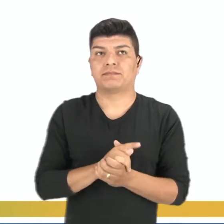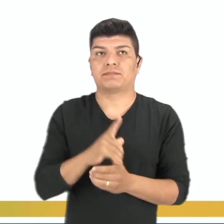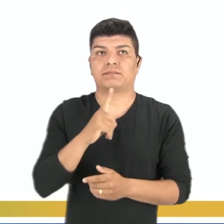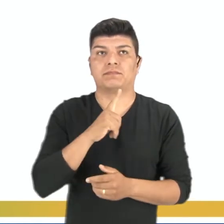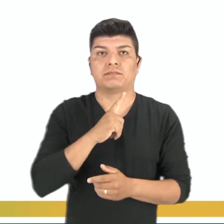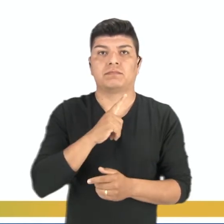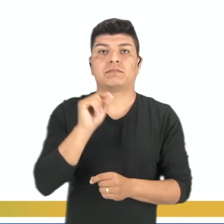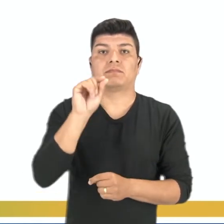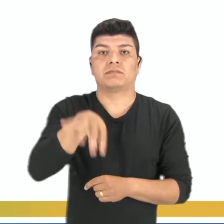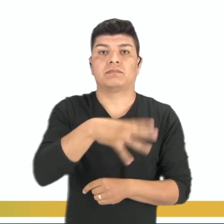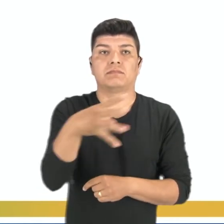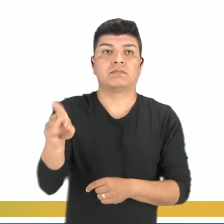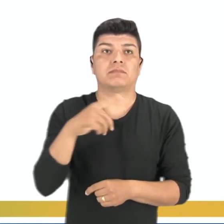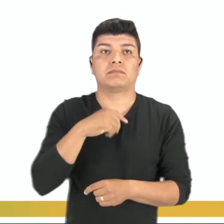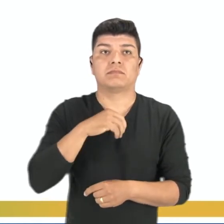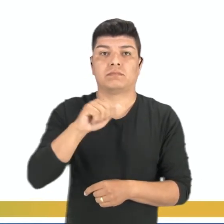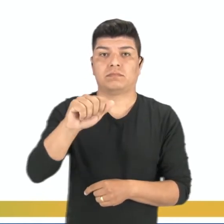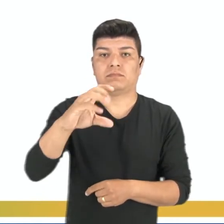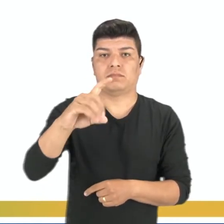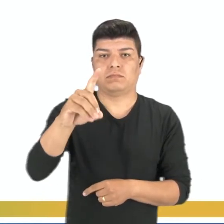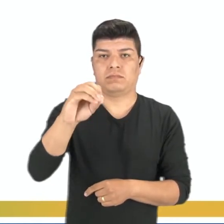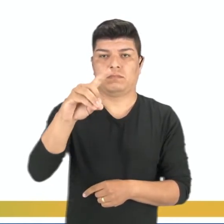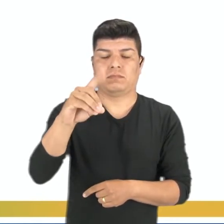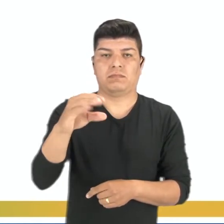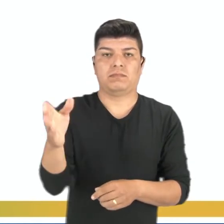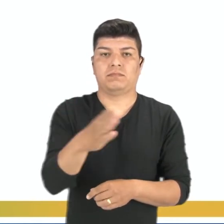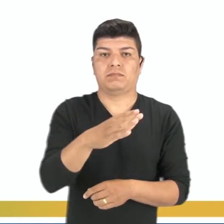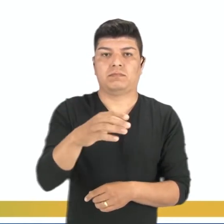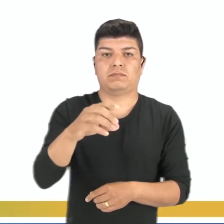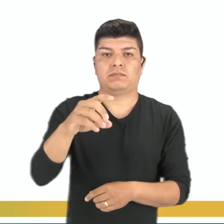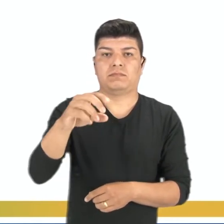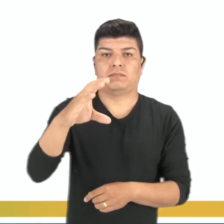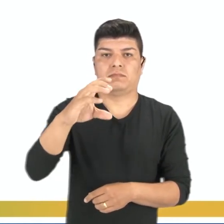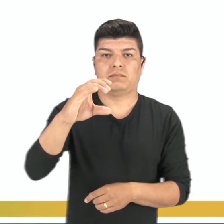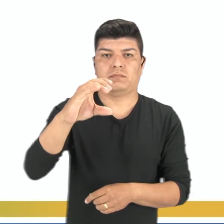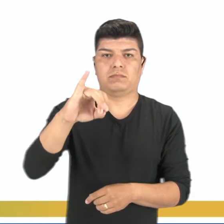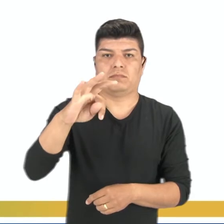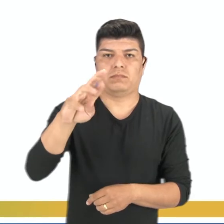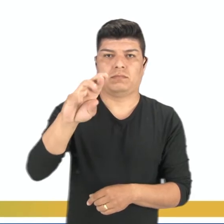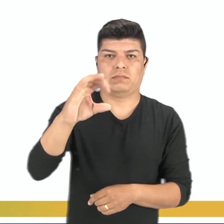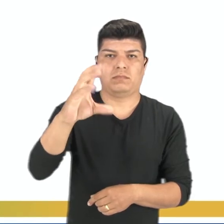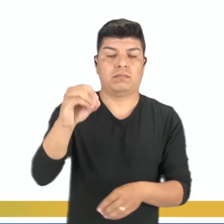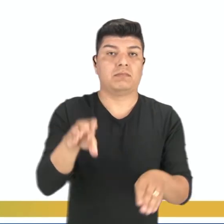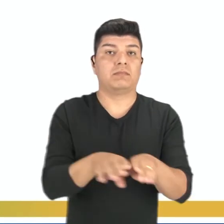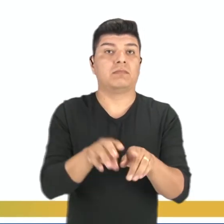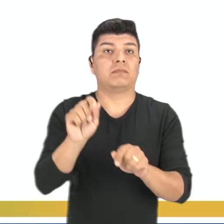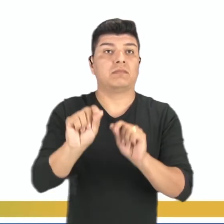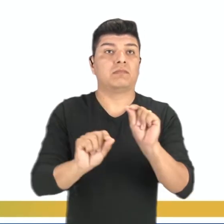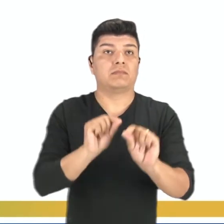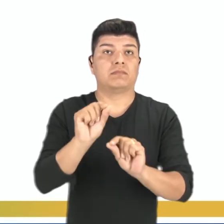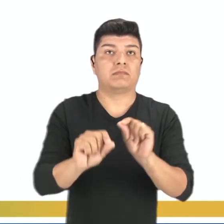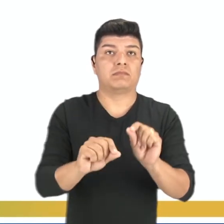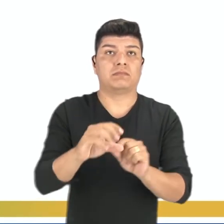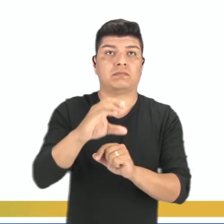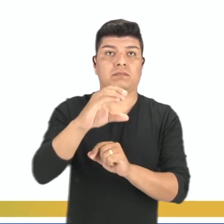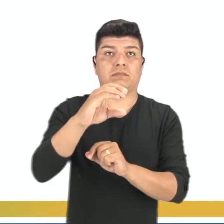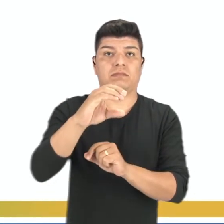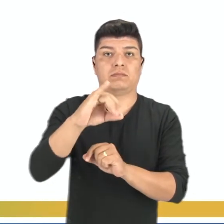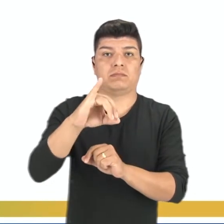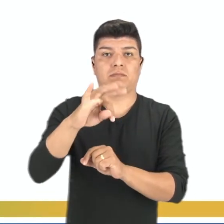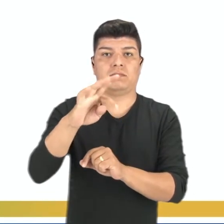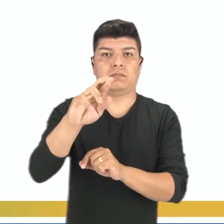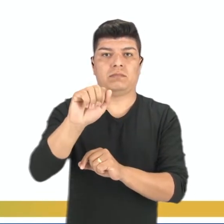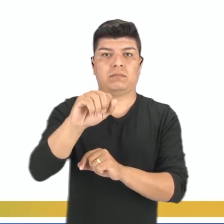um esquema, né? O ácido cítrico mais bicarbonato de sódio implica em citrato de